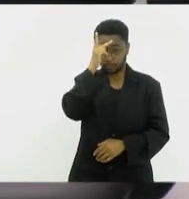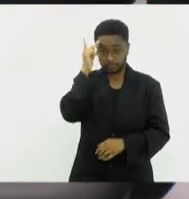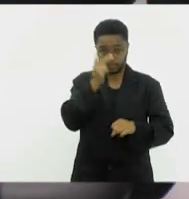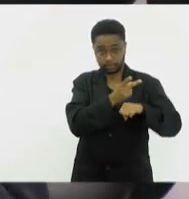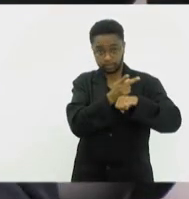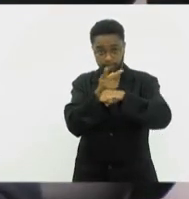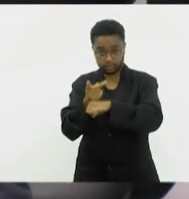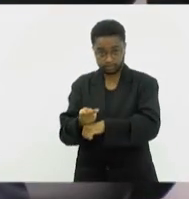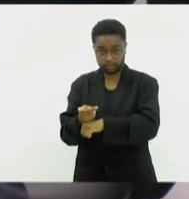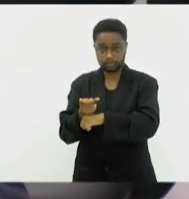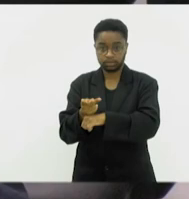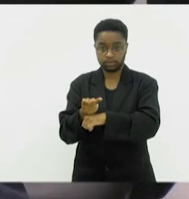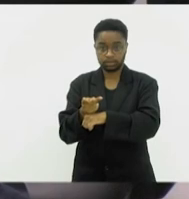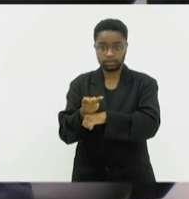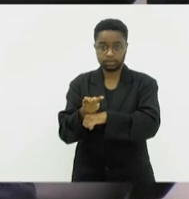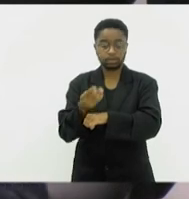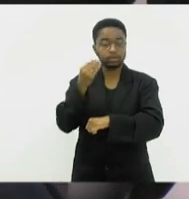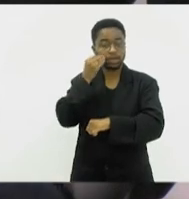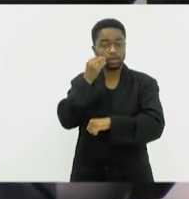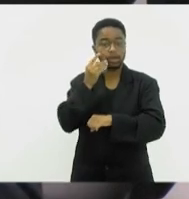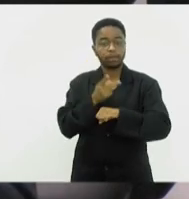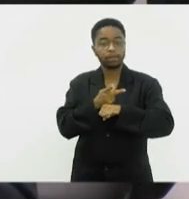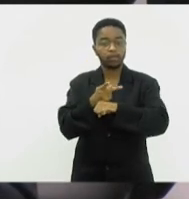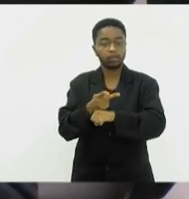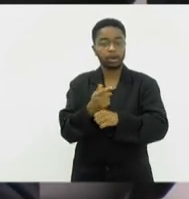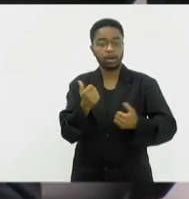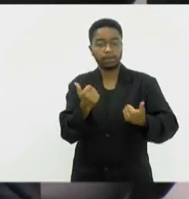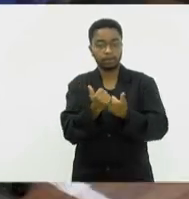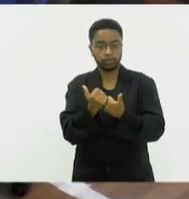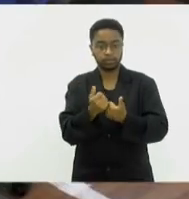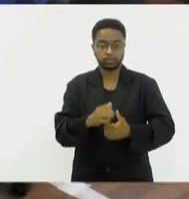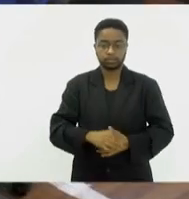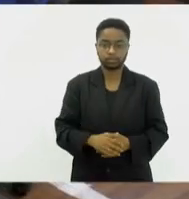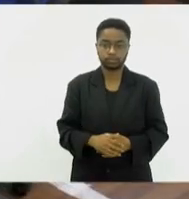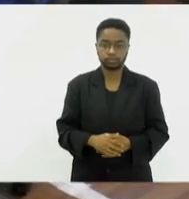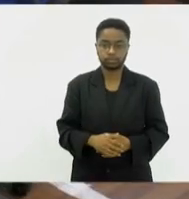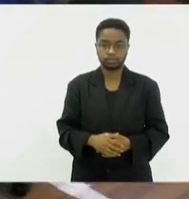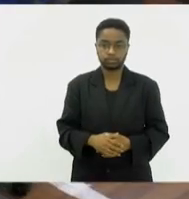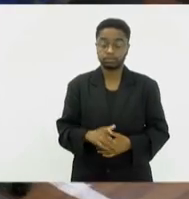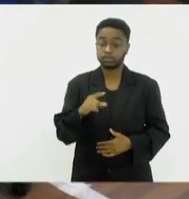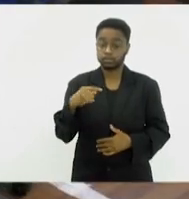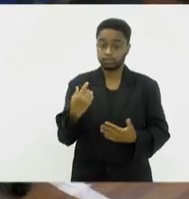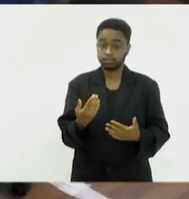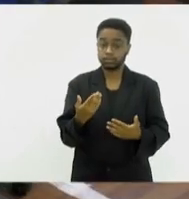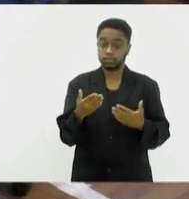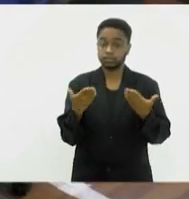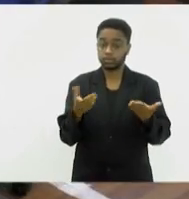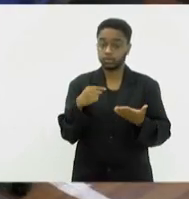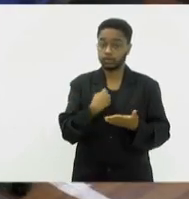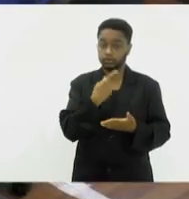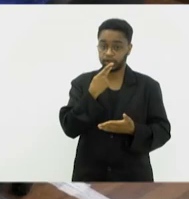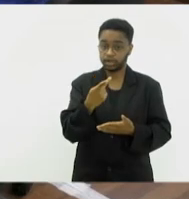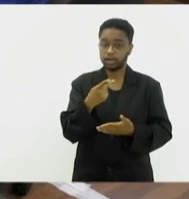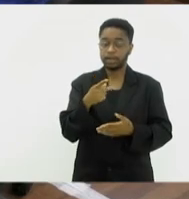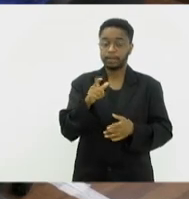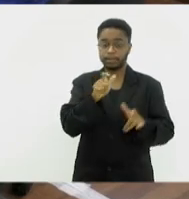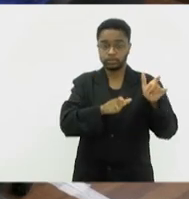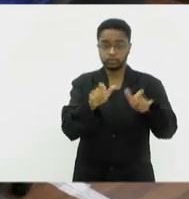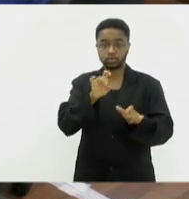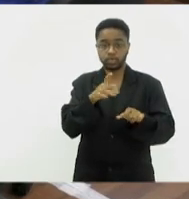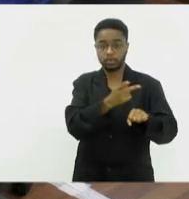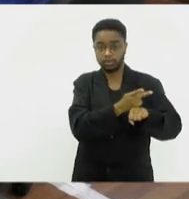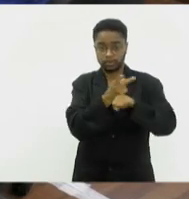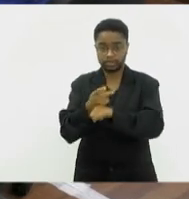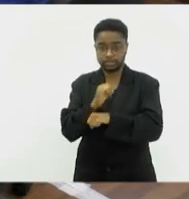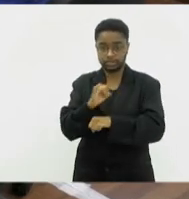As pessoas que procuravam. A gente procurava para poder buscar um tipo de assessoria. Então a gente está dizendo que o nicho do senhor só busca ajuda do senhor com